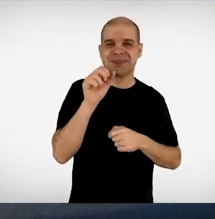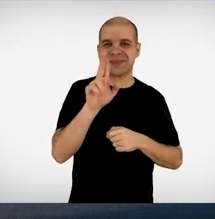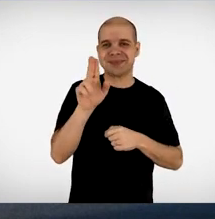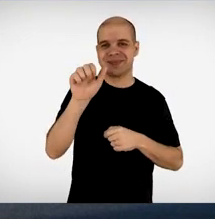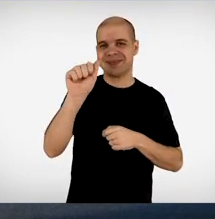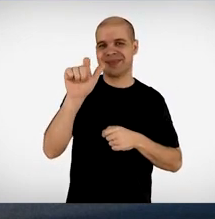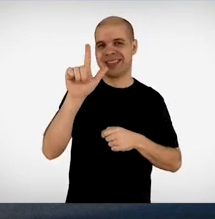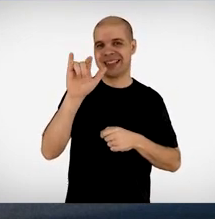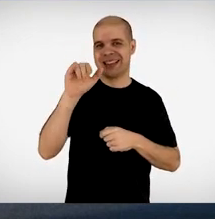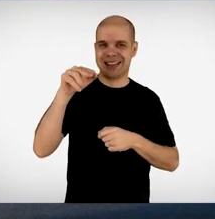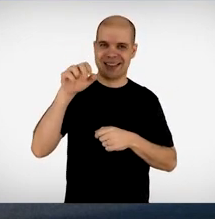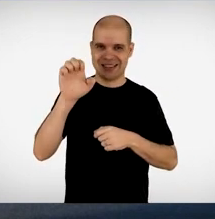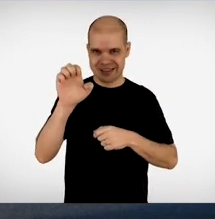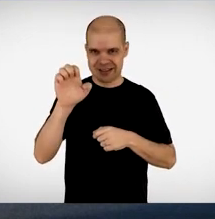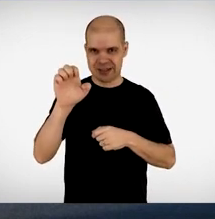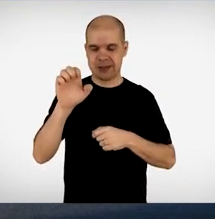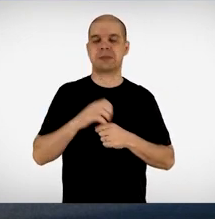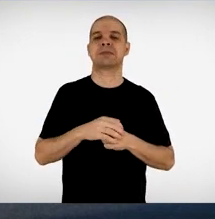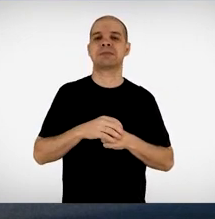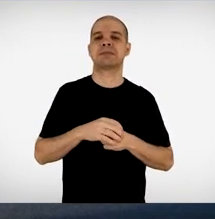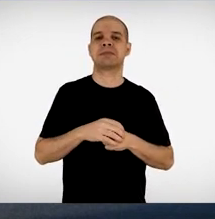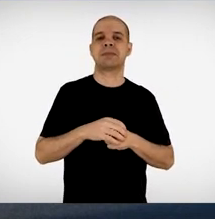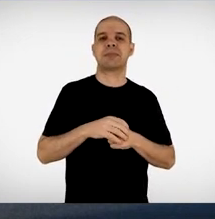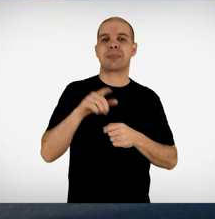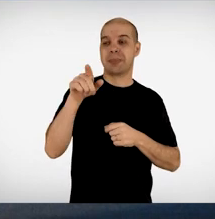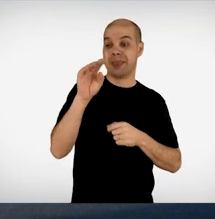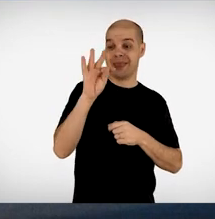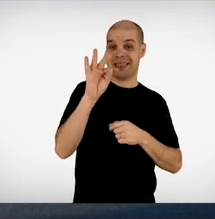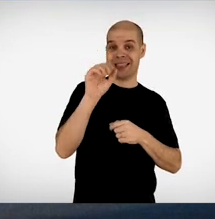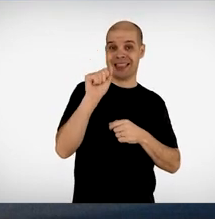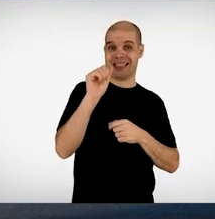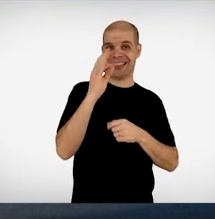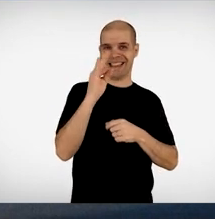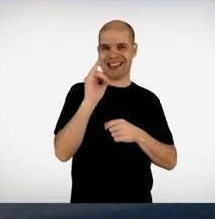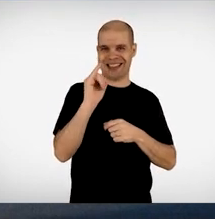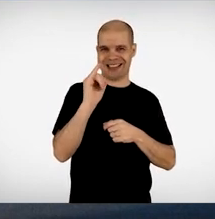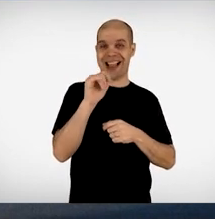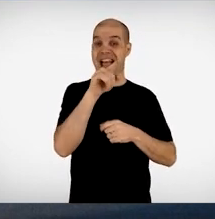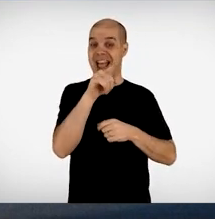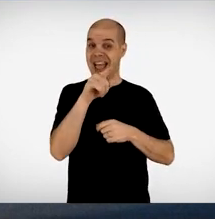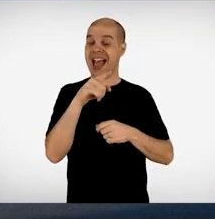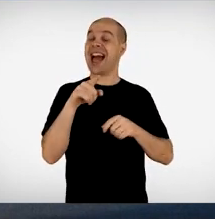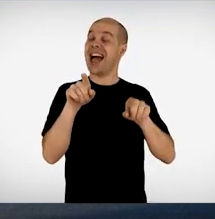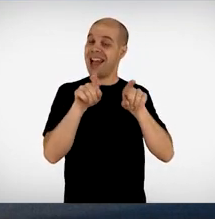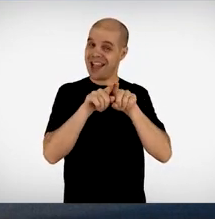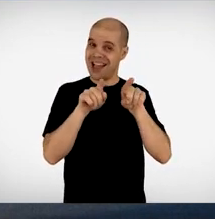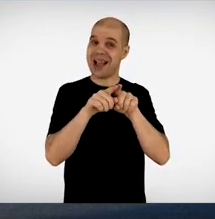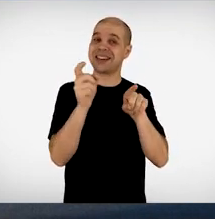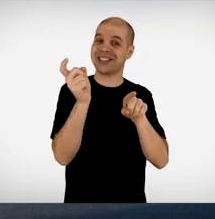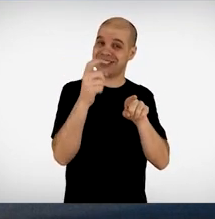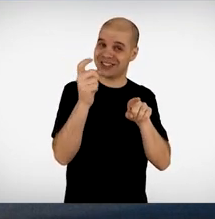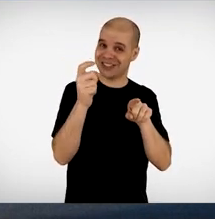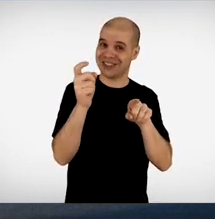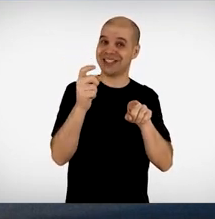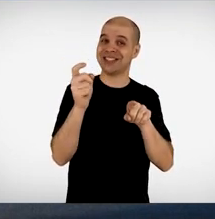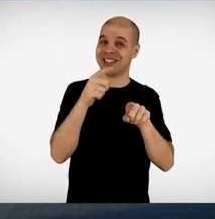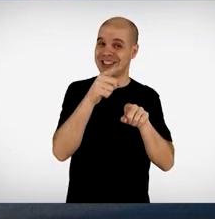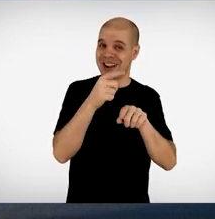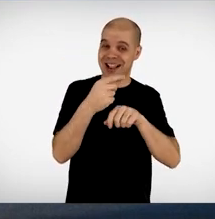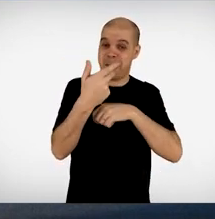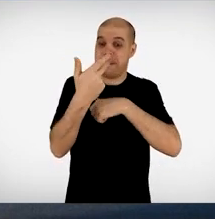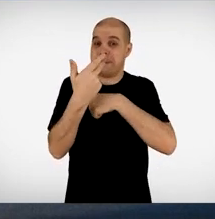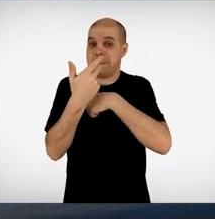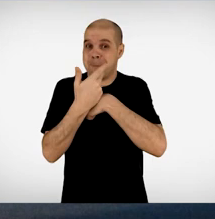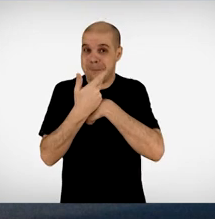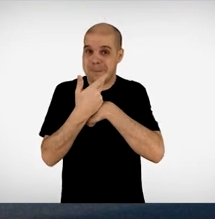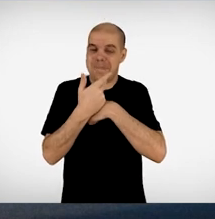nome é Aline. Eu queria acrescentar na biografia da Tati que ela é TikToker também. Eu acho que faltou. TikToker, eu acho que faltou esse